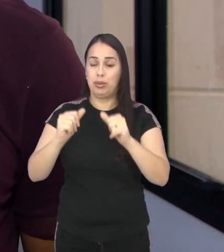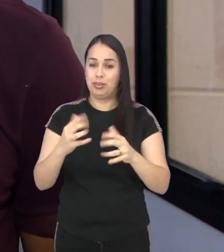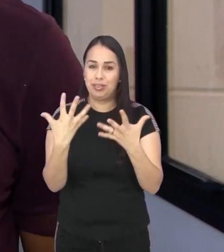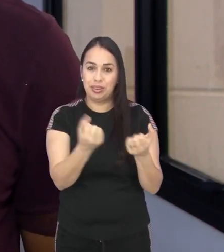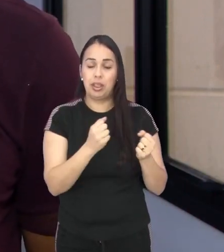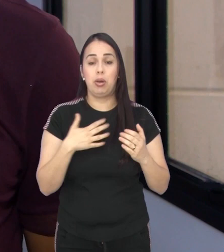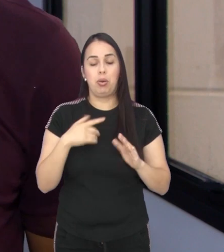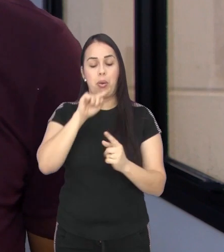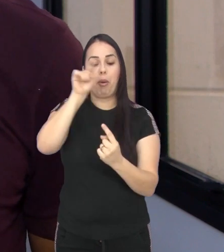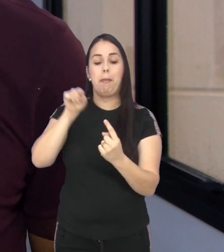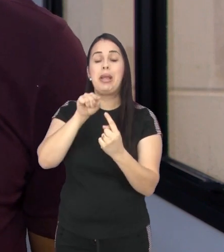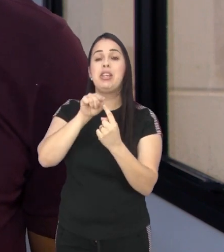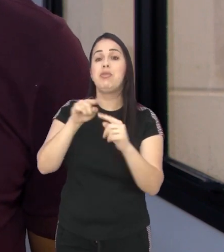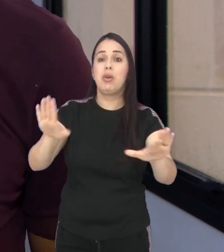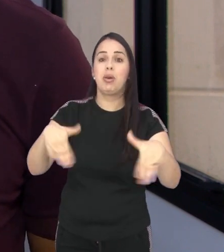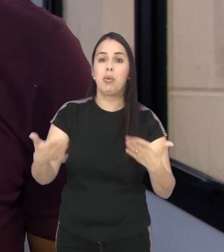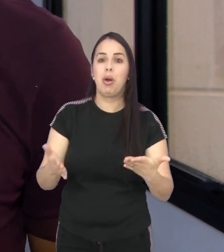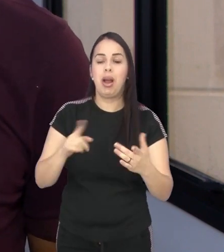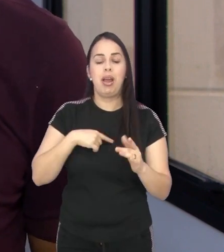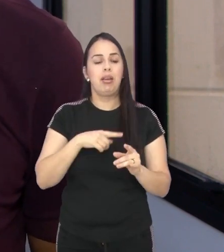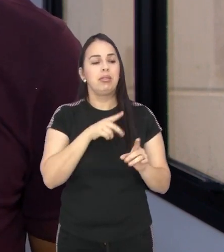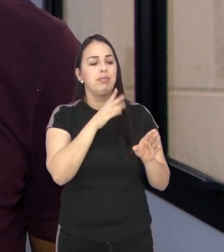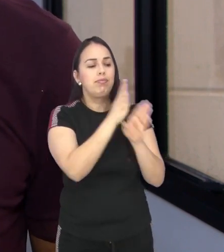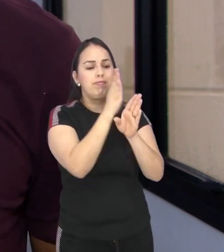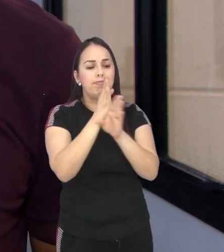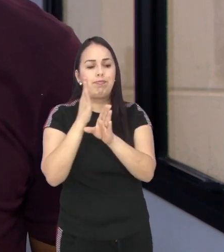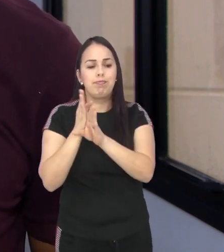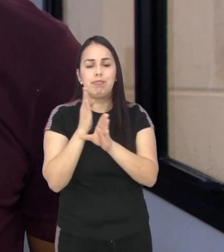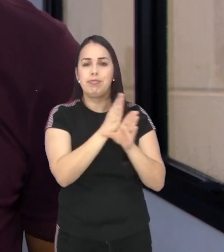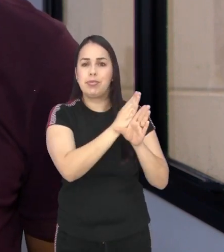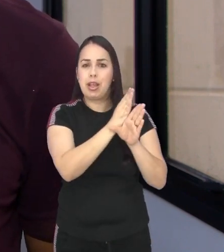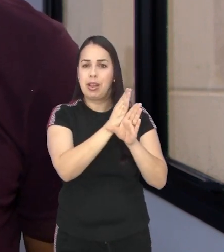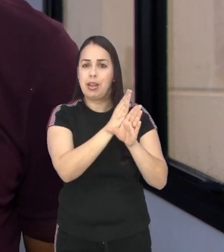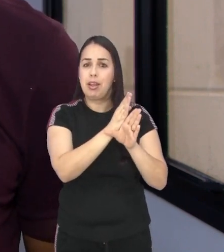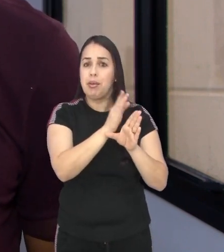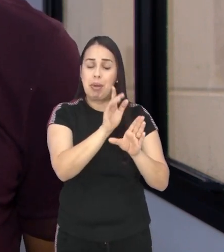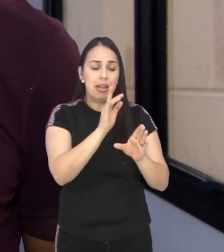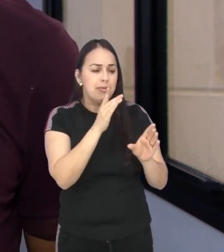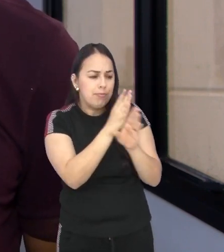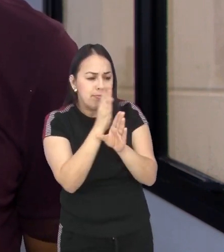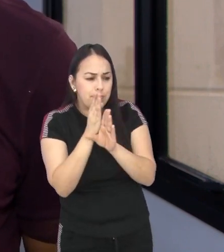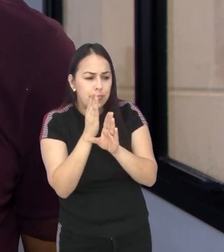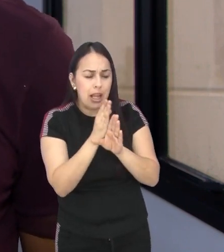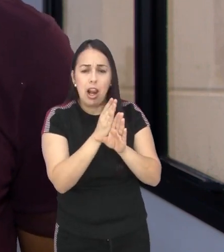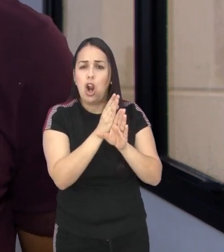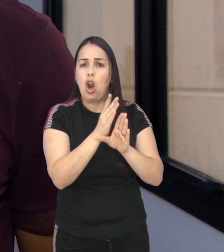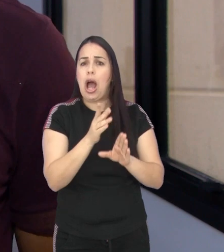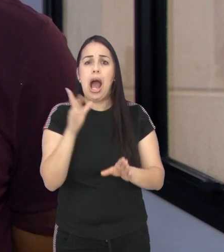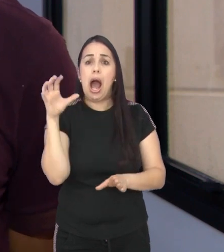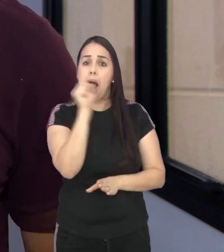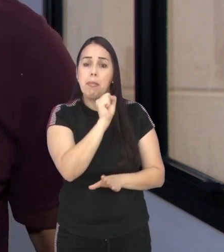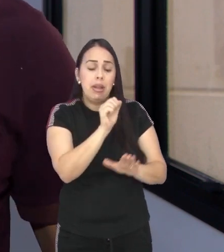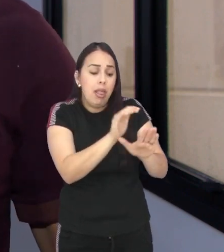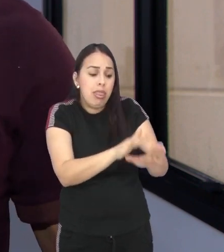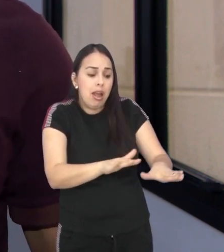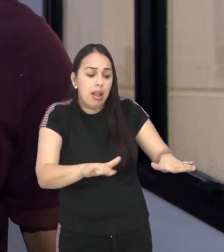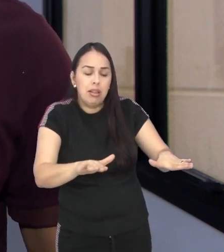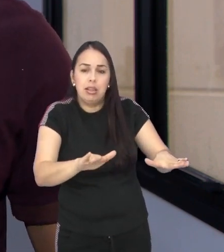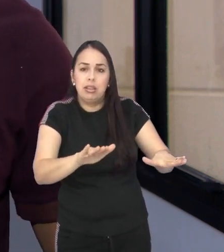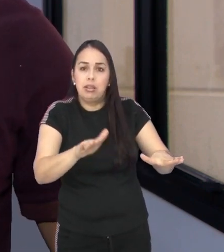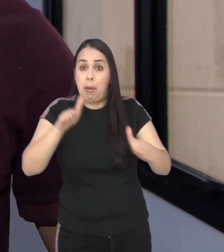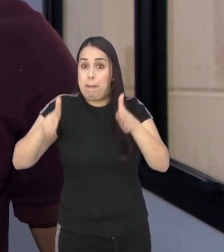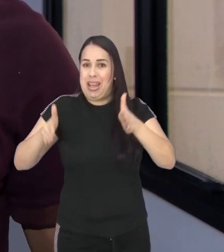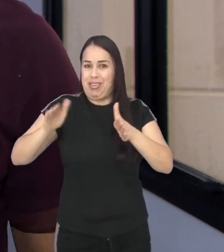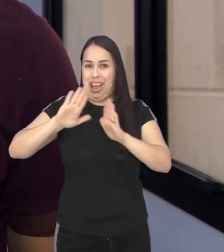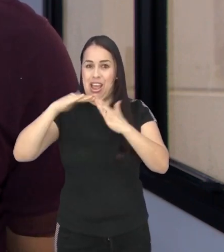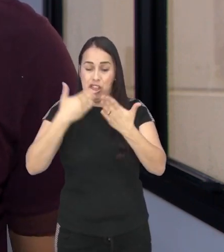unanimidade aqui nessa casa, O objetivo desse projeto é diagnosticar a síndrome, já na